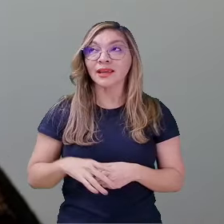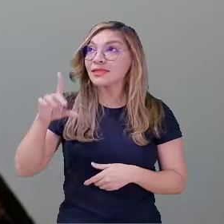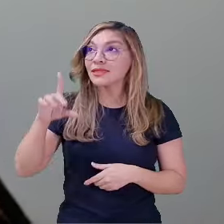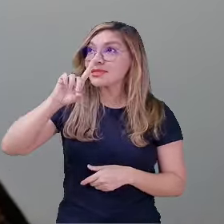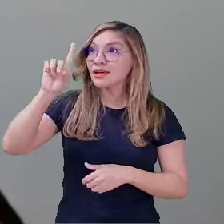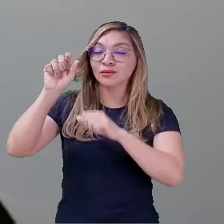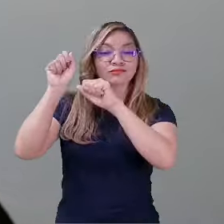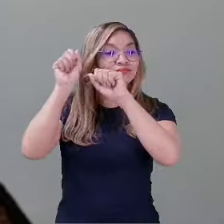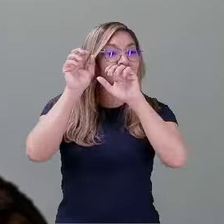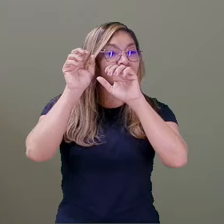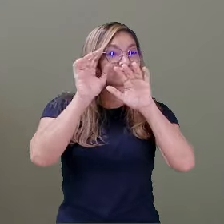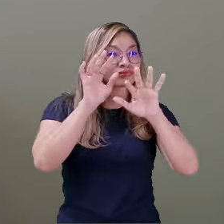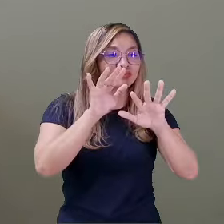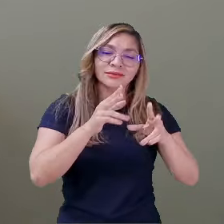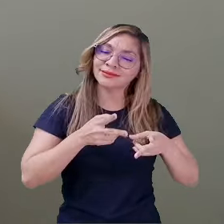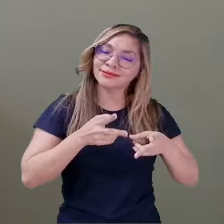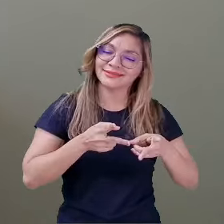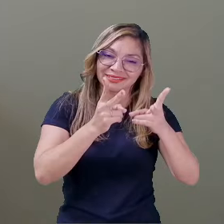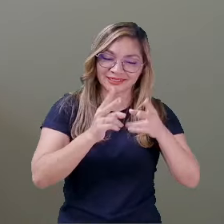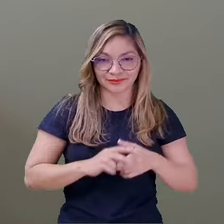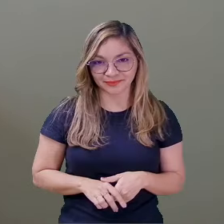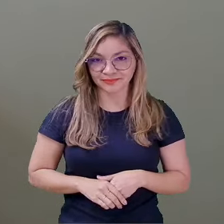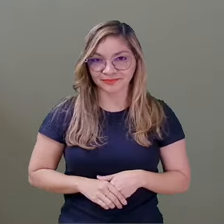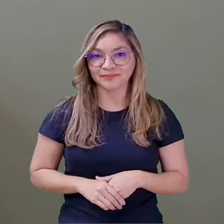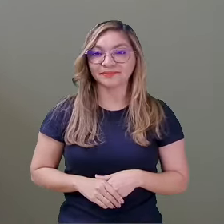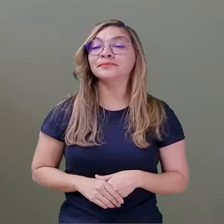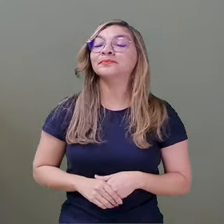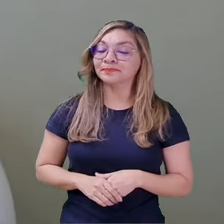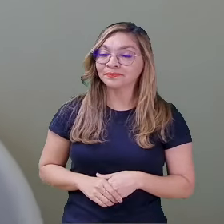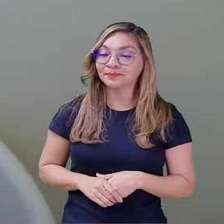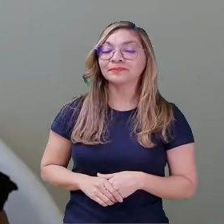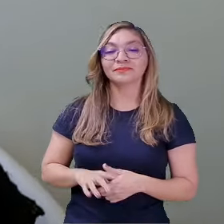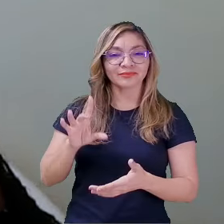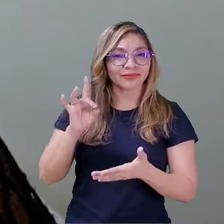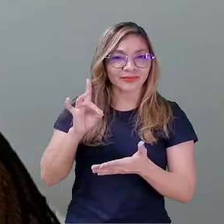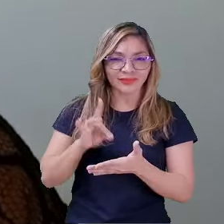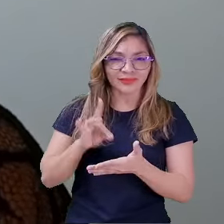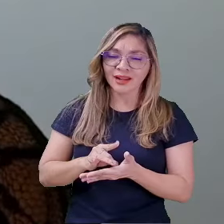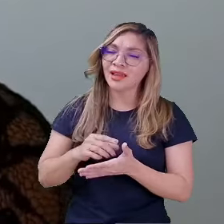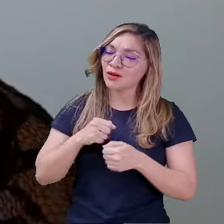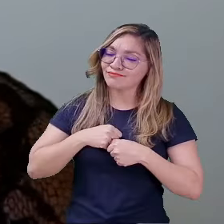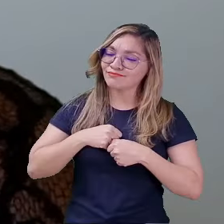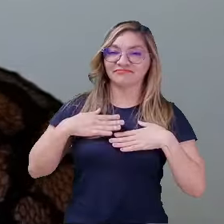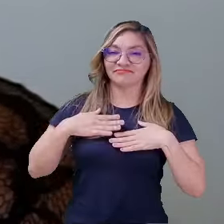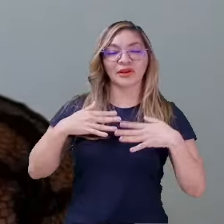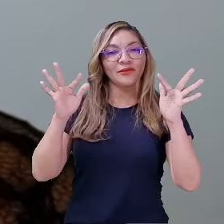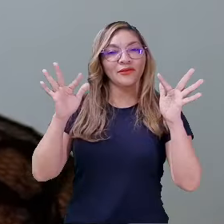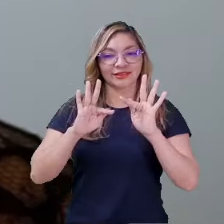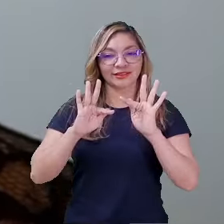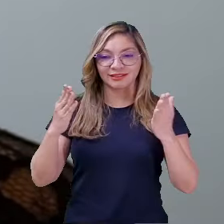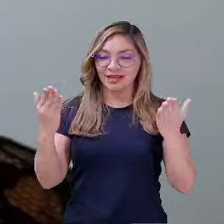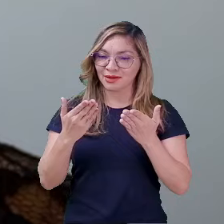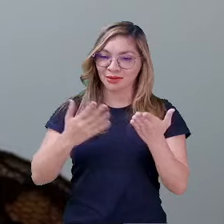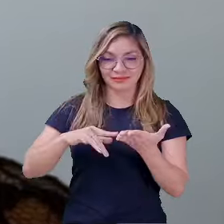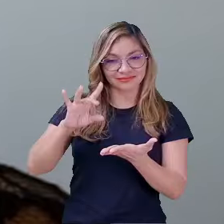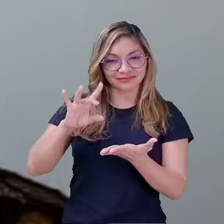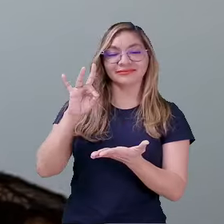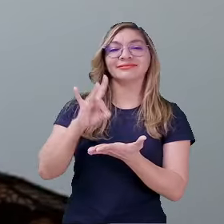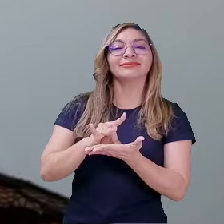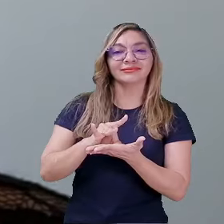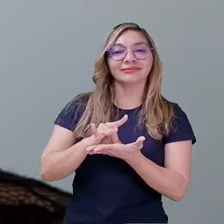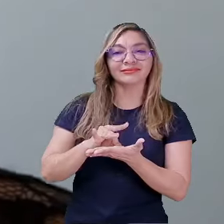e de sempre abençoar. Definitivamente eu estou muito mais satisfeita, porque agora definitivamente eu